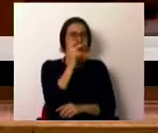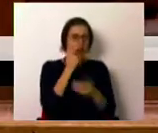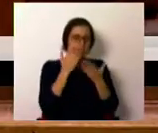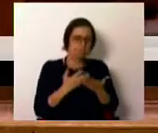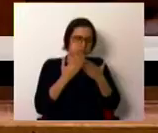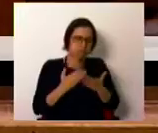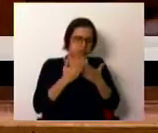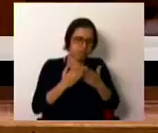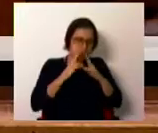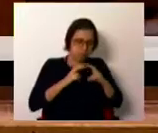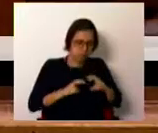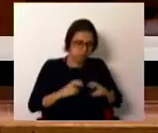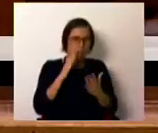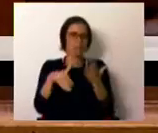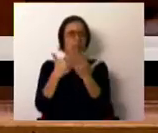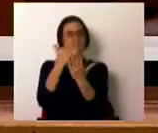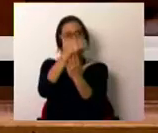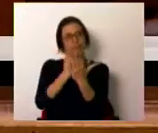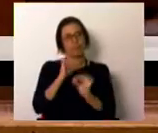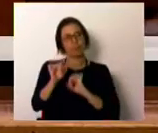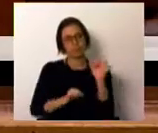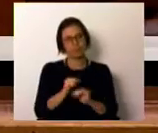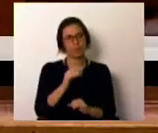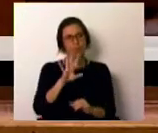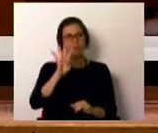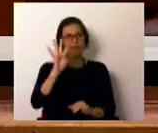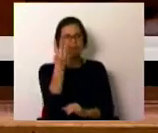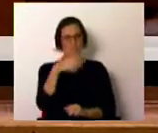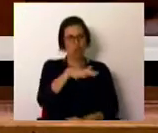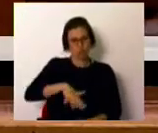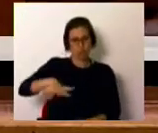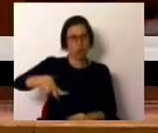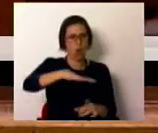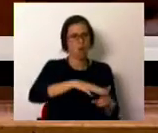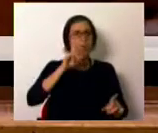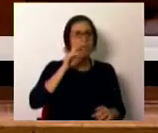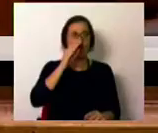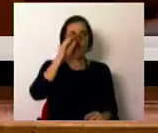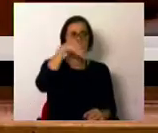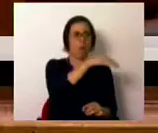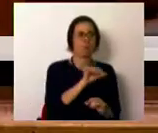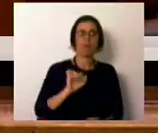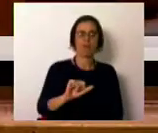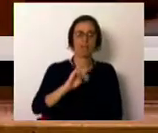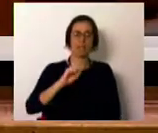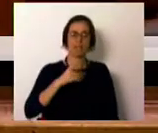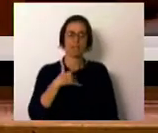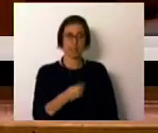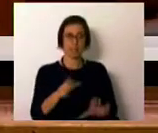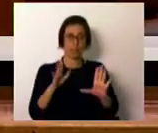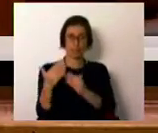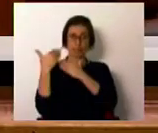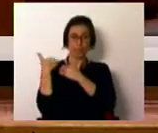anos, que propunha a classificação ecológica de 4 zonas para proteger os golfinhos do Sado. De acordo